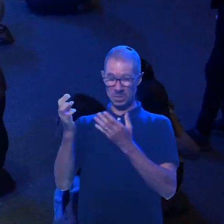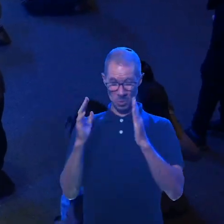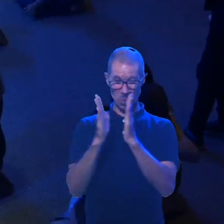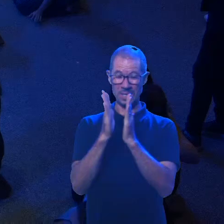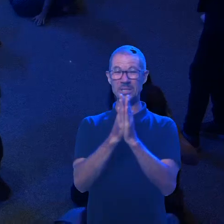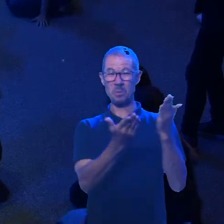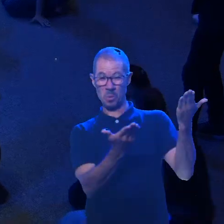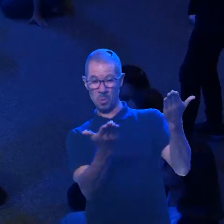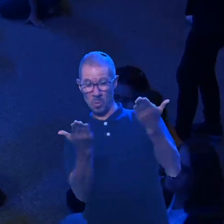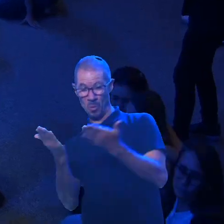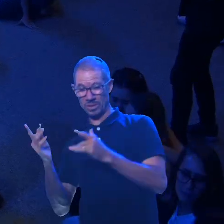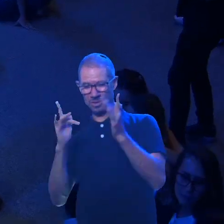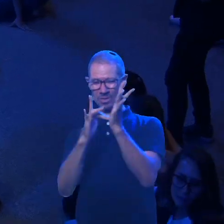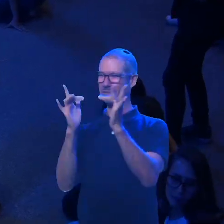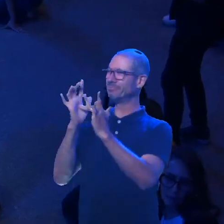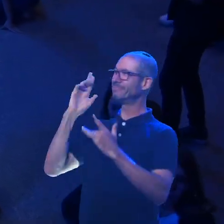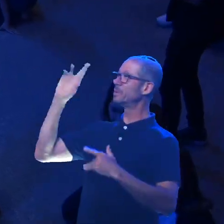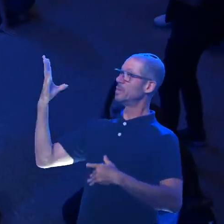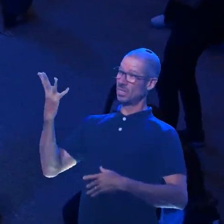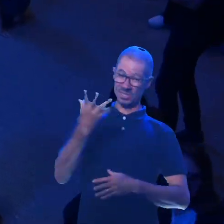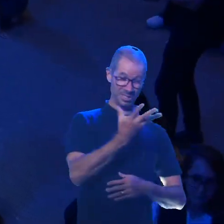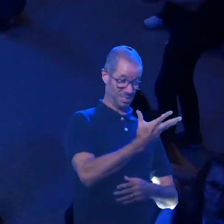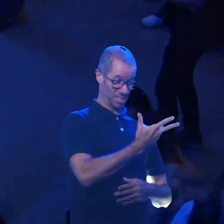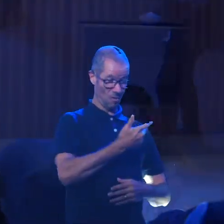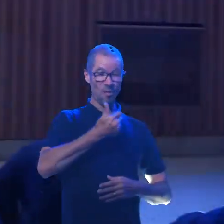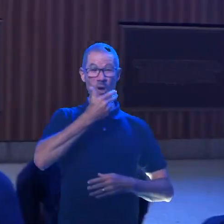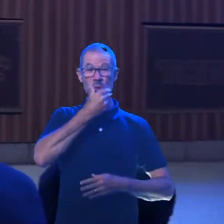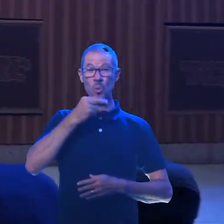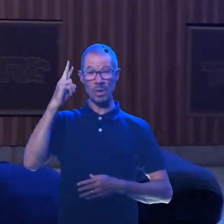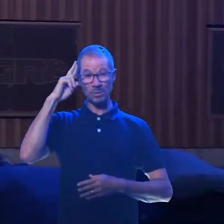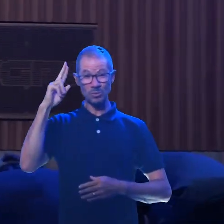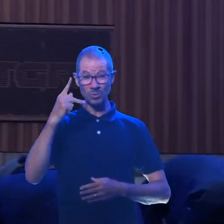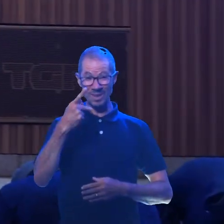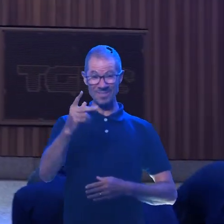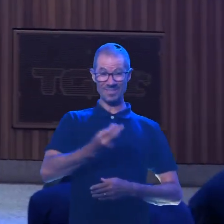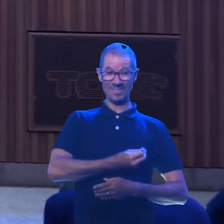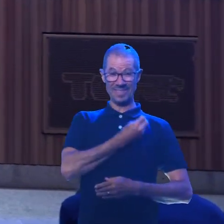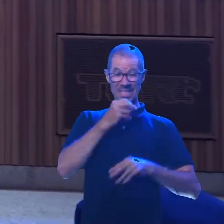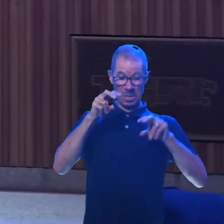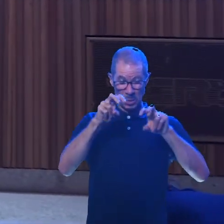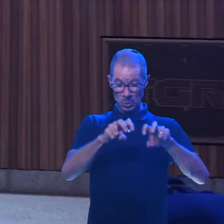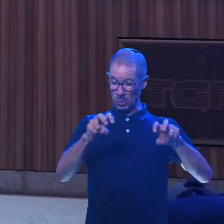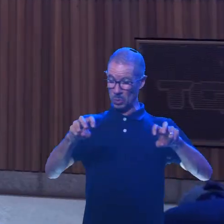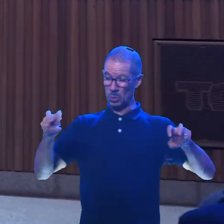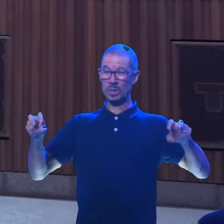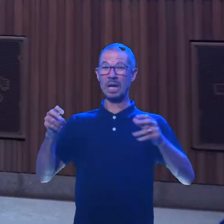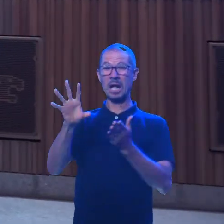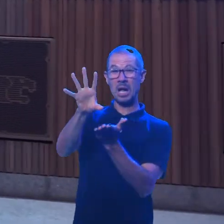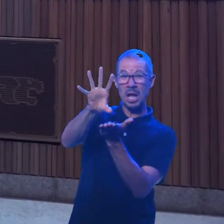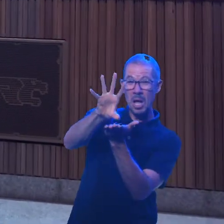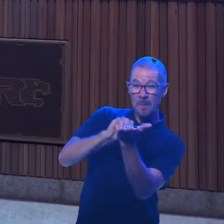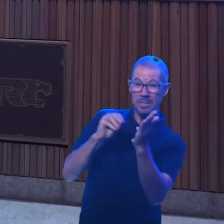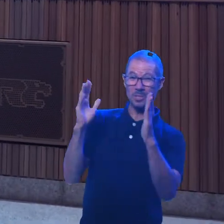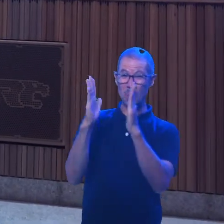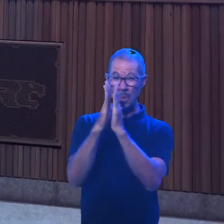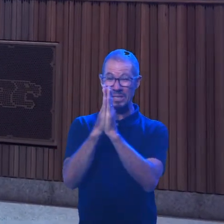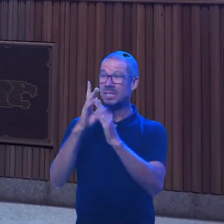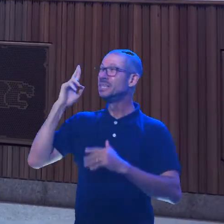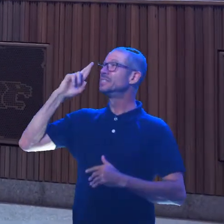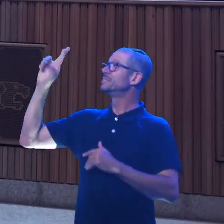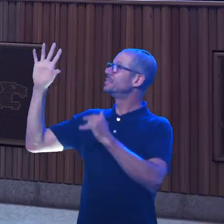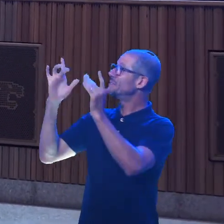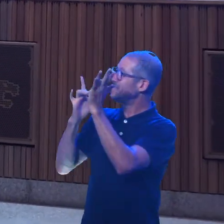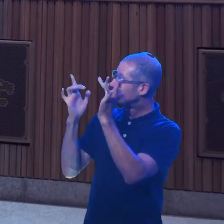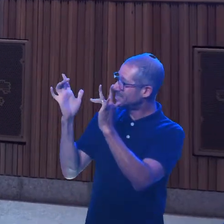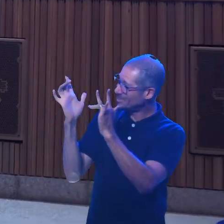convidando a Jesus para ser o Senhor e Salvador da sua vida, eu quero desafiar você no seu lugar onde você está, a repetir uma oração comigo, dizendo assim: Senhor